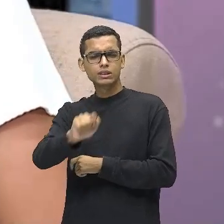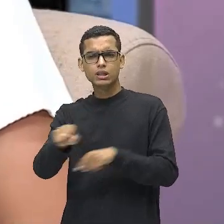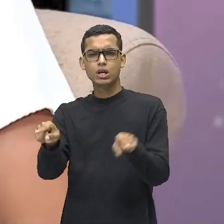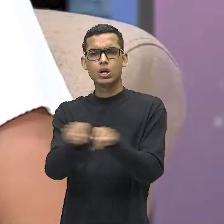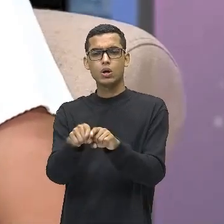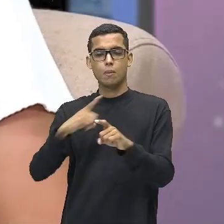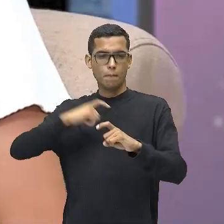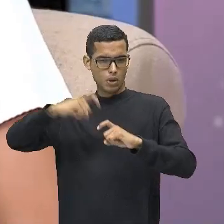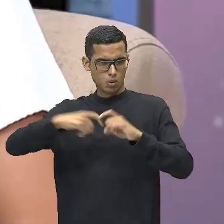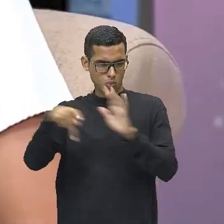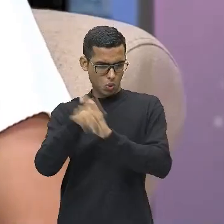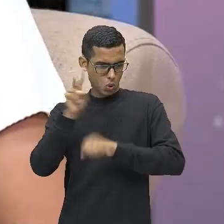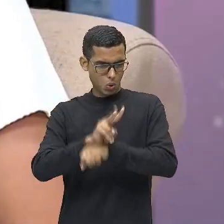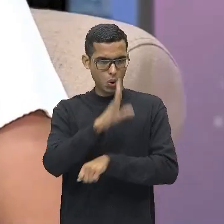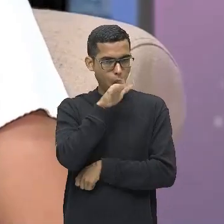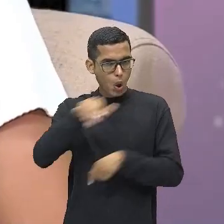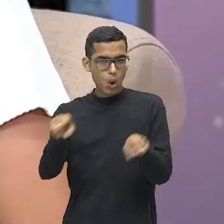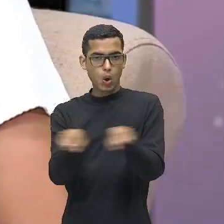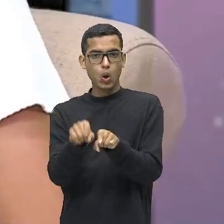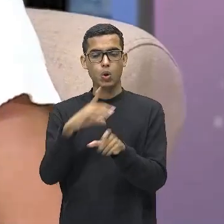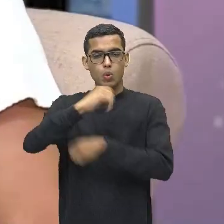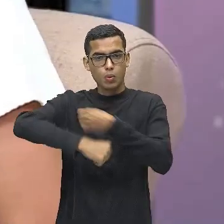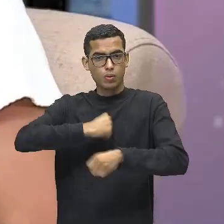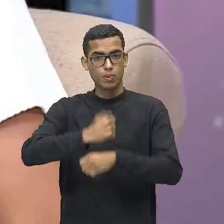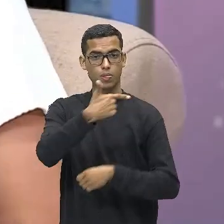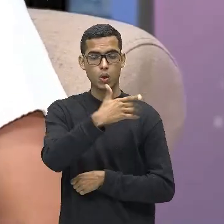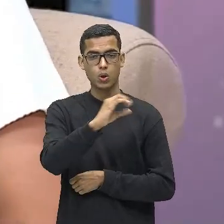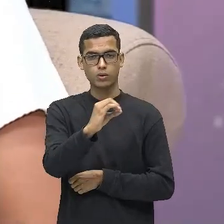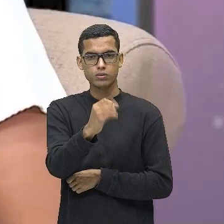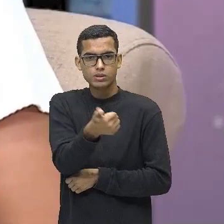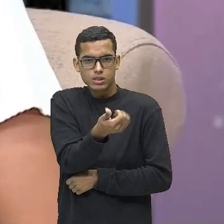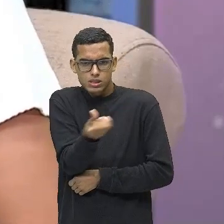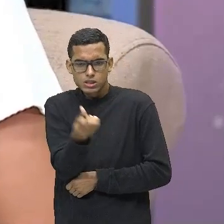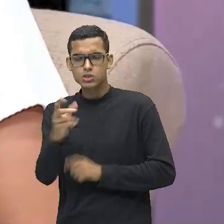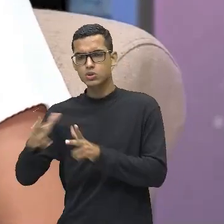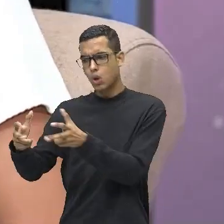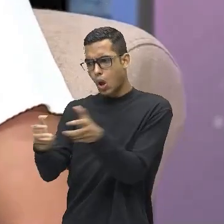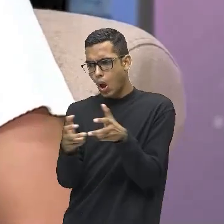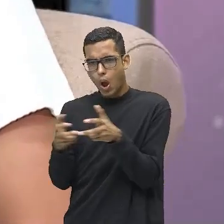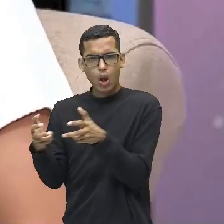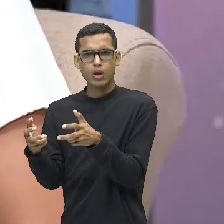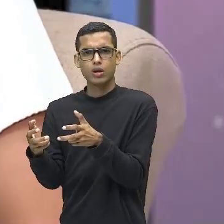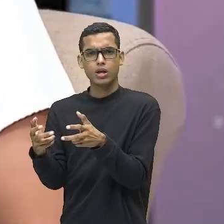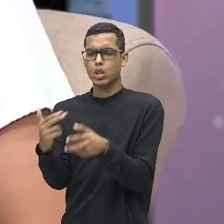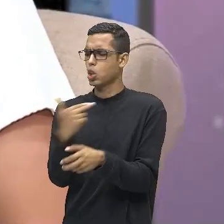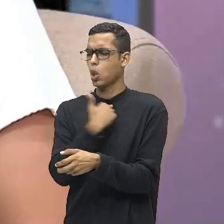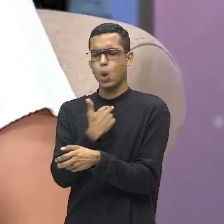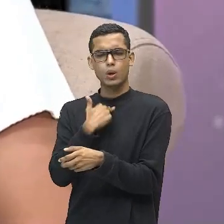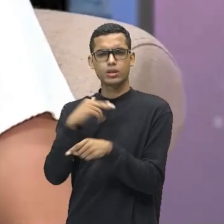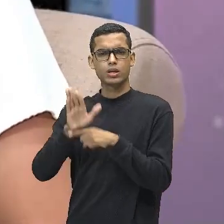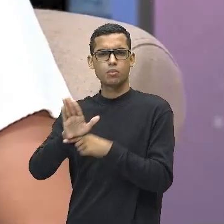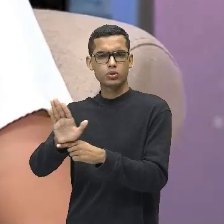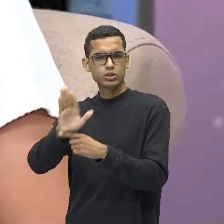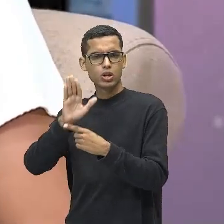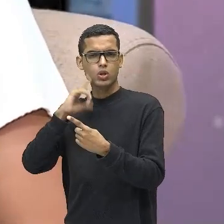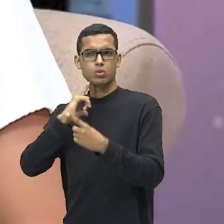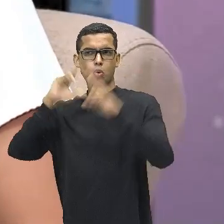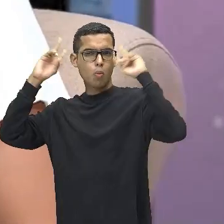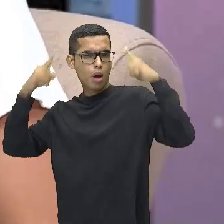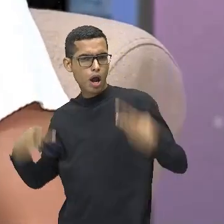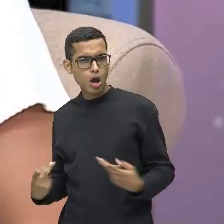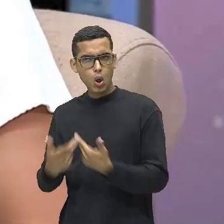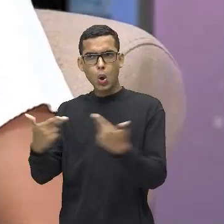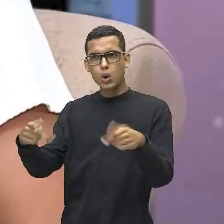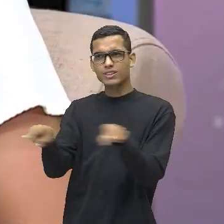os videogames não deveriam, certo, ter humanos ou alvos vivos e muito